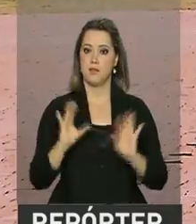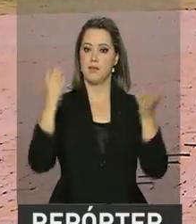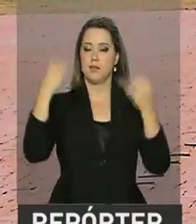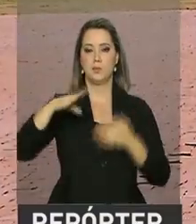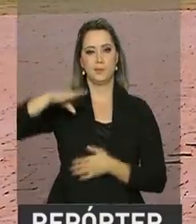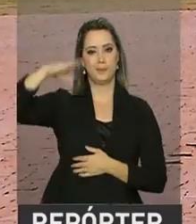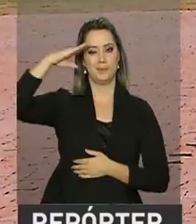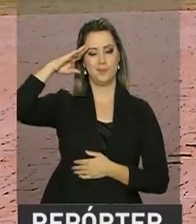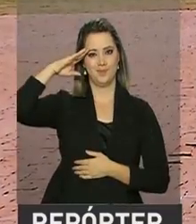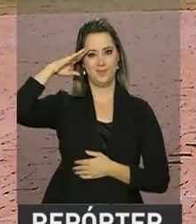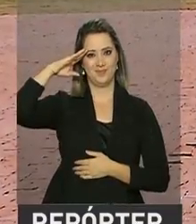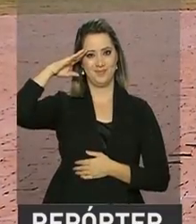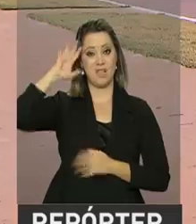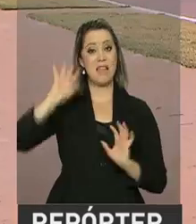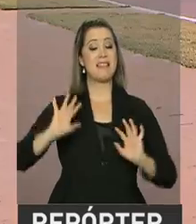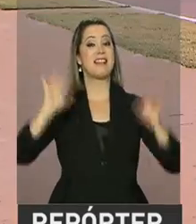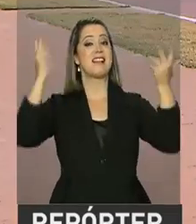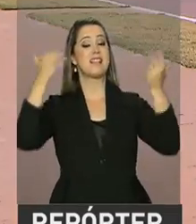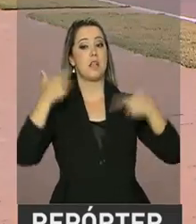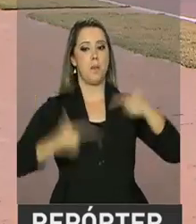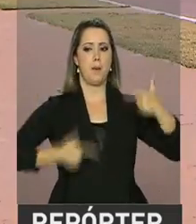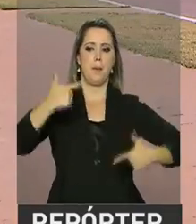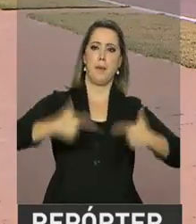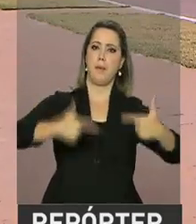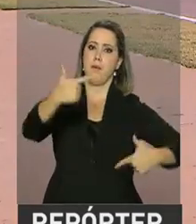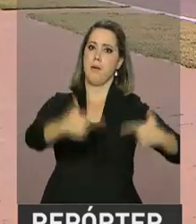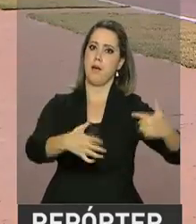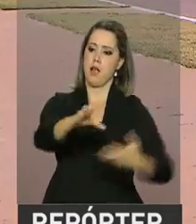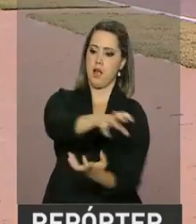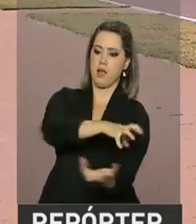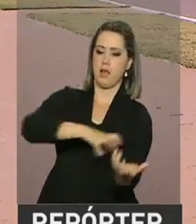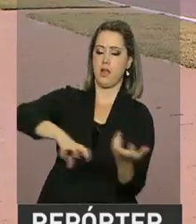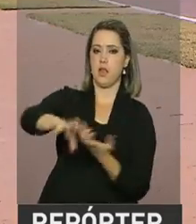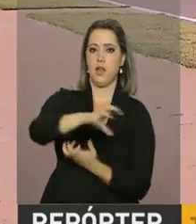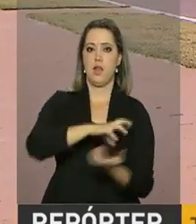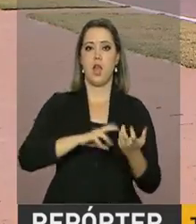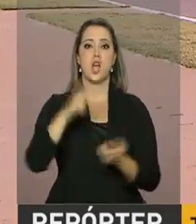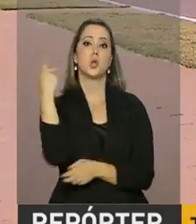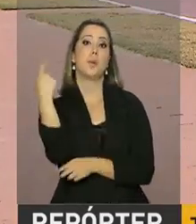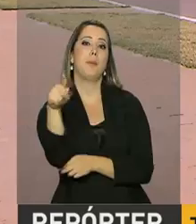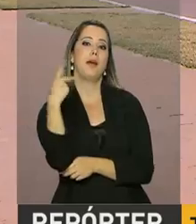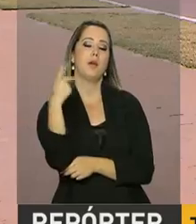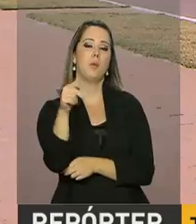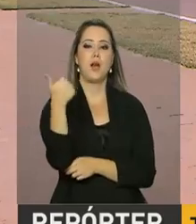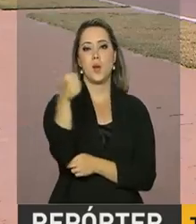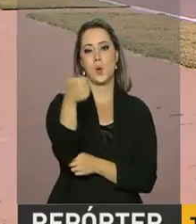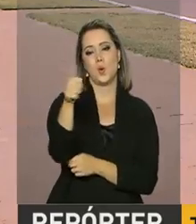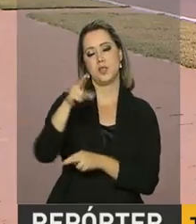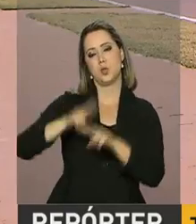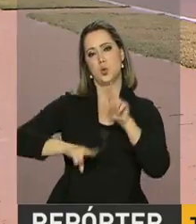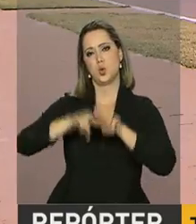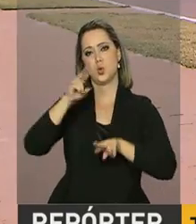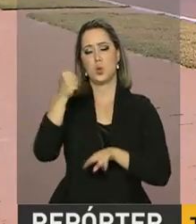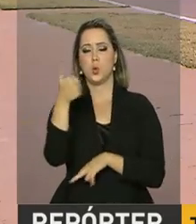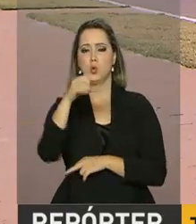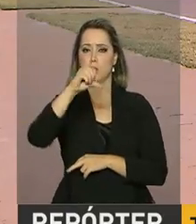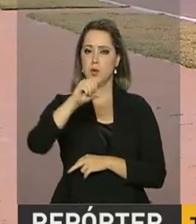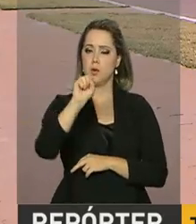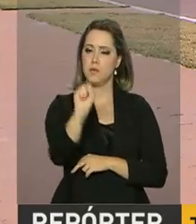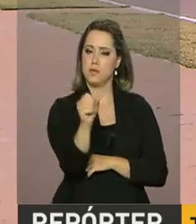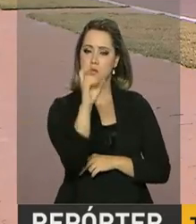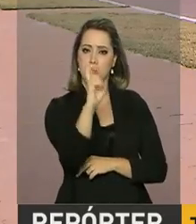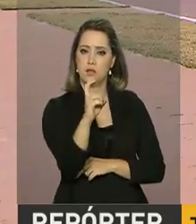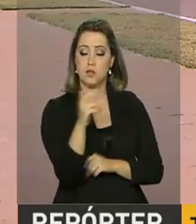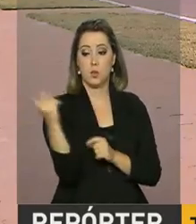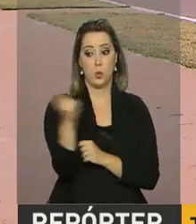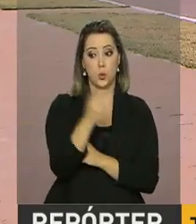celebrou a batalha naval do Riachuelo que marcou a vitória brasileira na guerra do Paraguai no dia 11 de junho de 1865